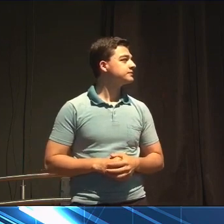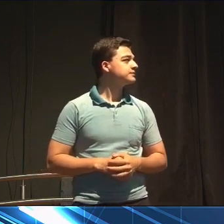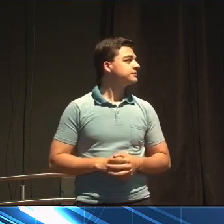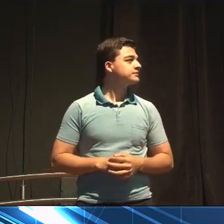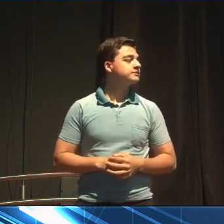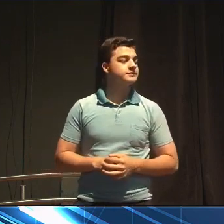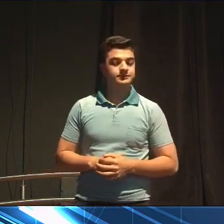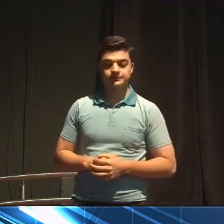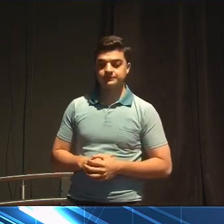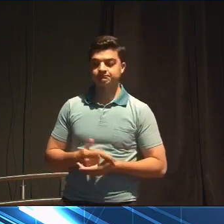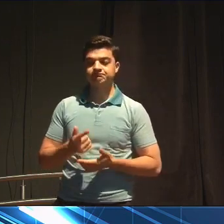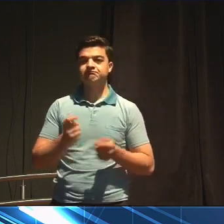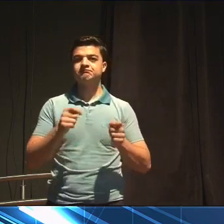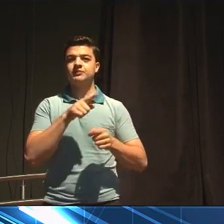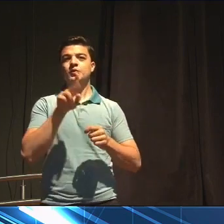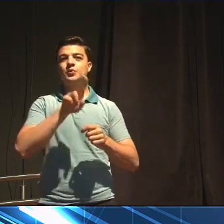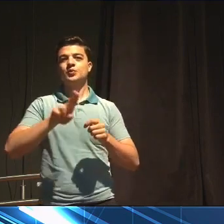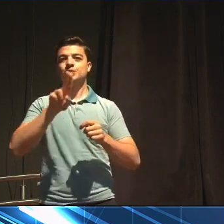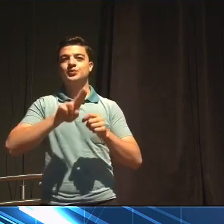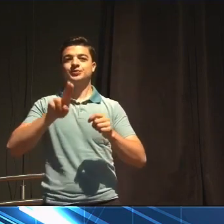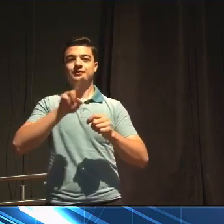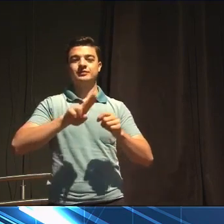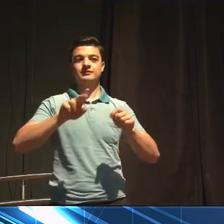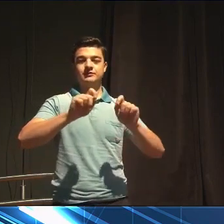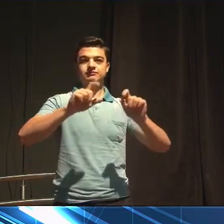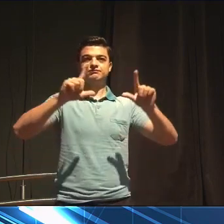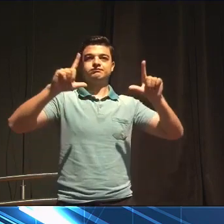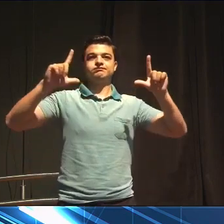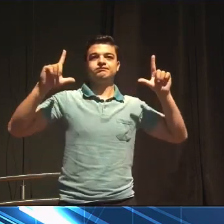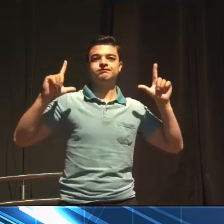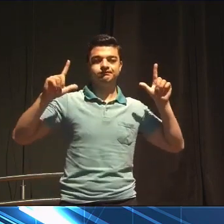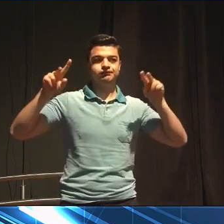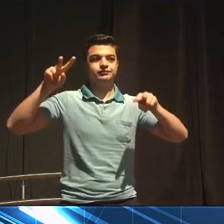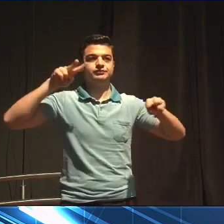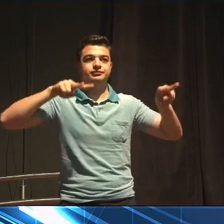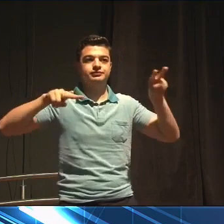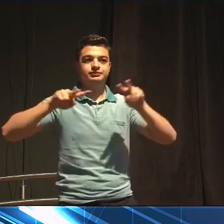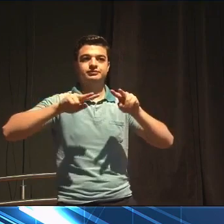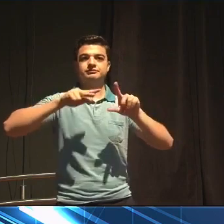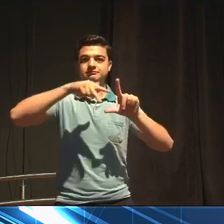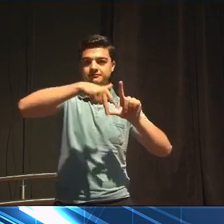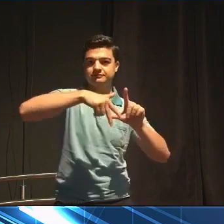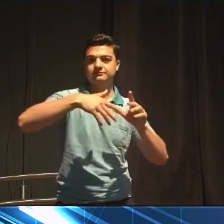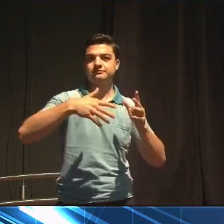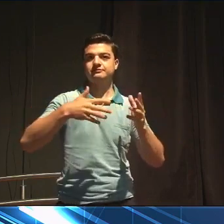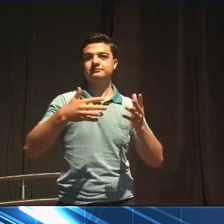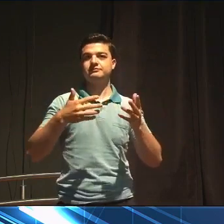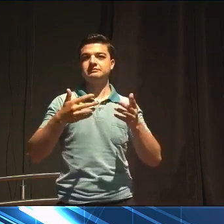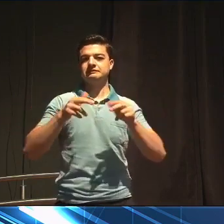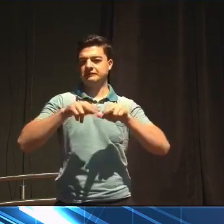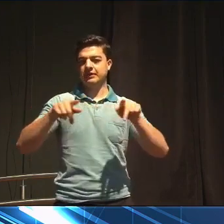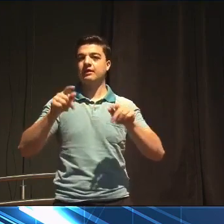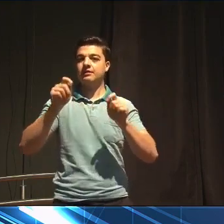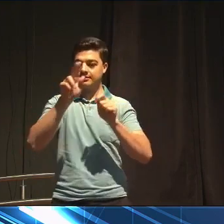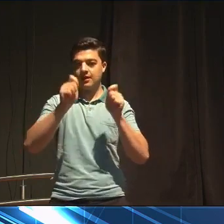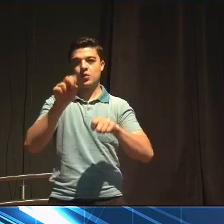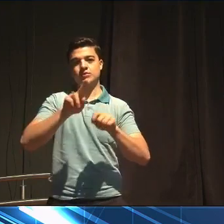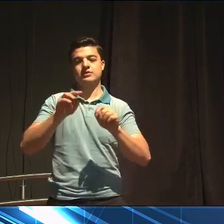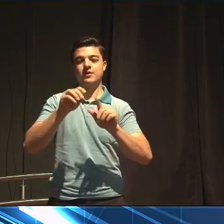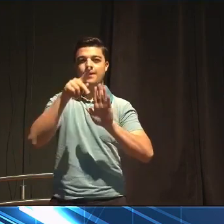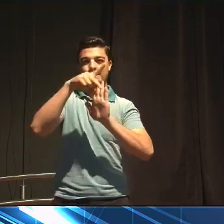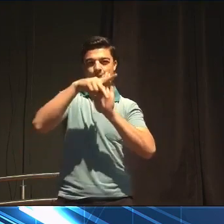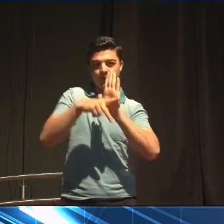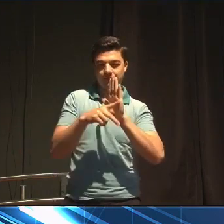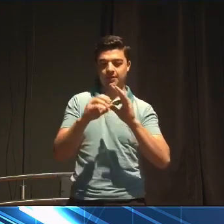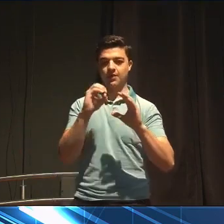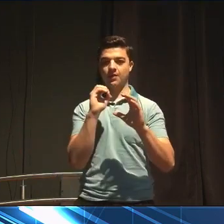virtual, realidade aumentada, ou até dentro do navegador, e é muito tranquilo, muito rápido fazer isso usando o Omniverse. Então, em